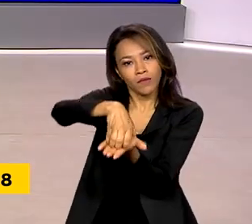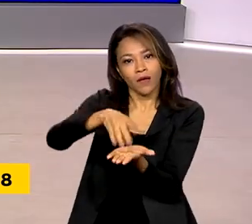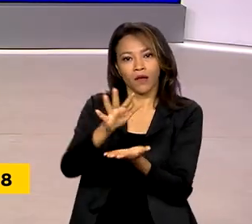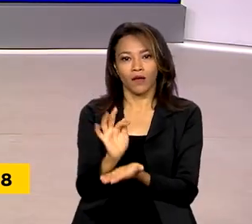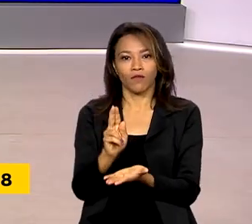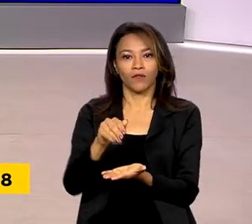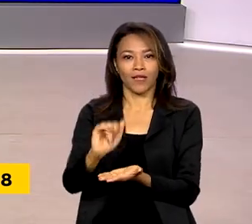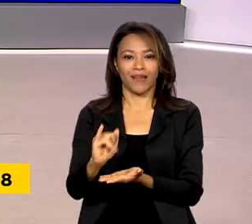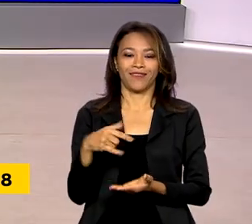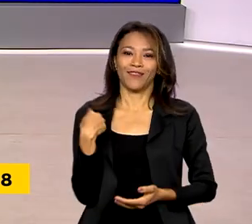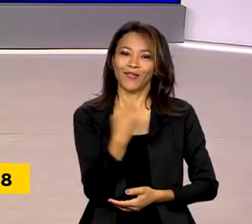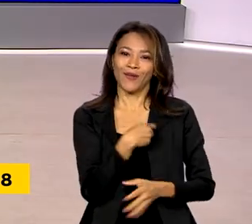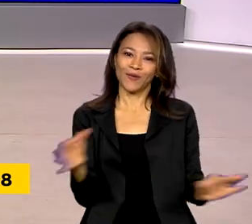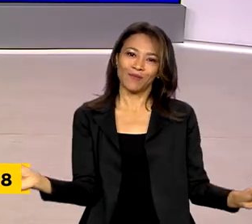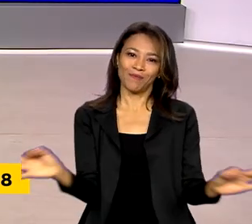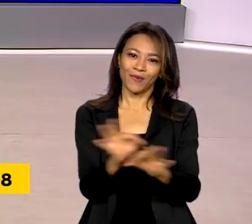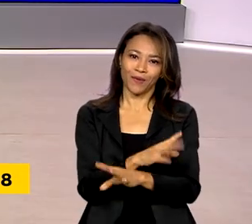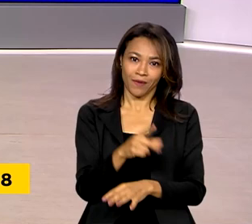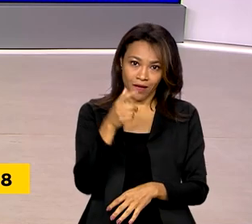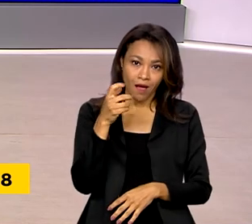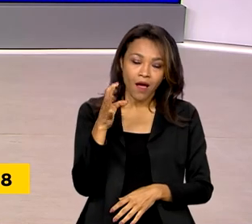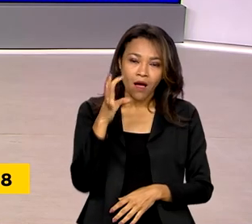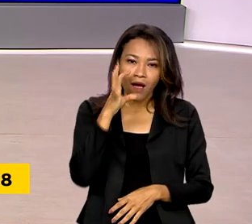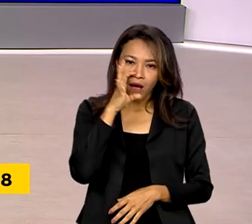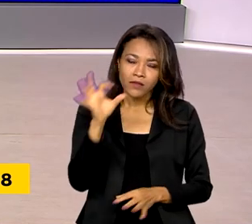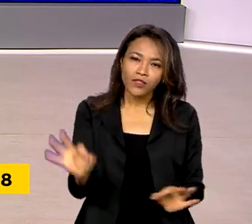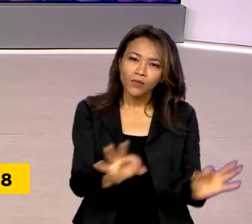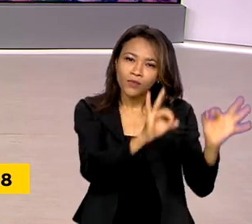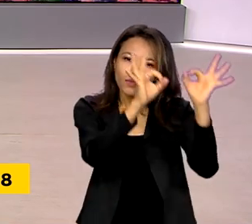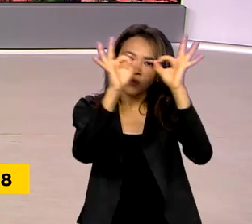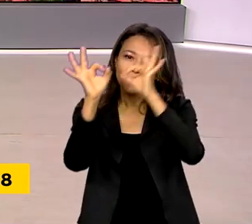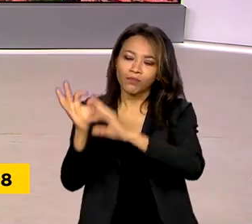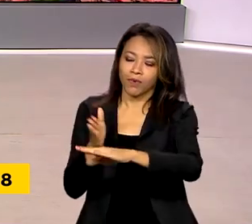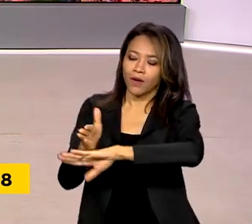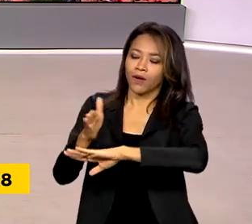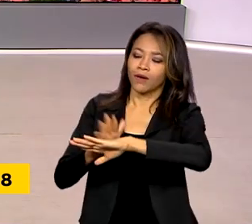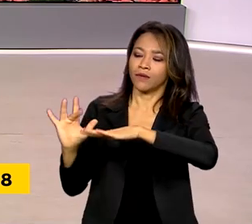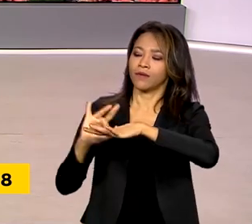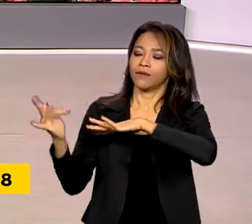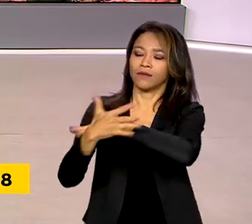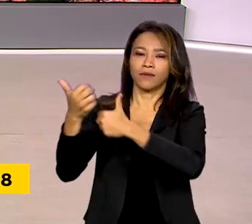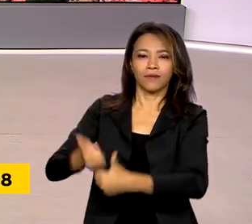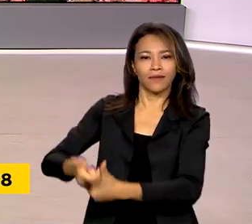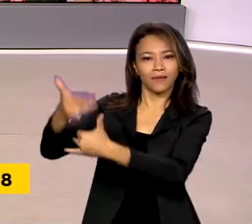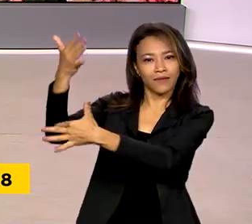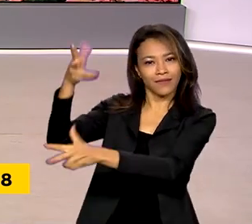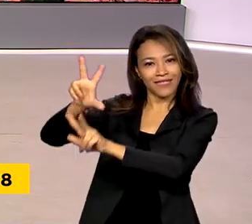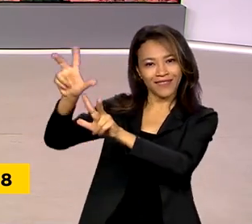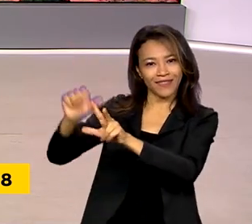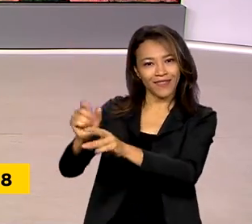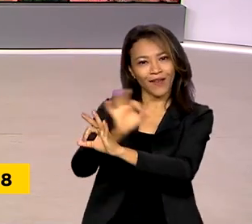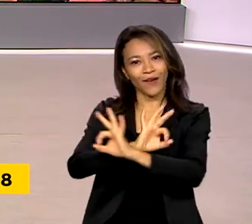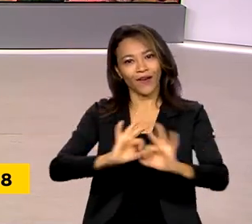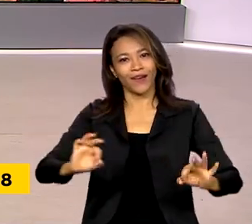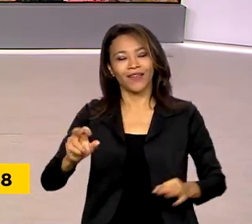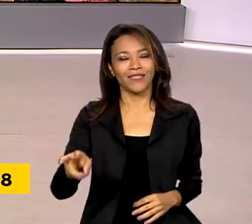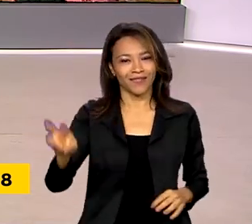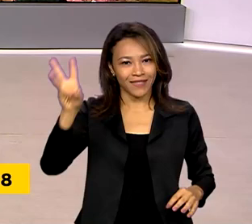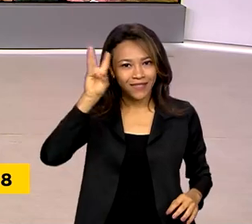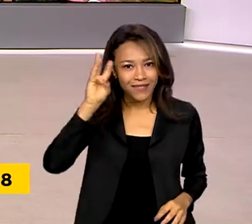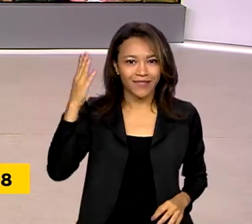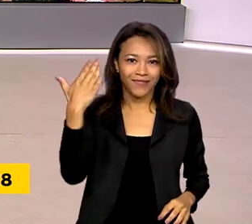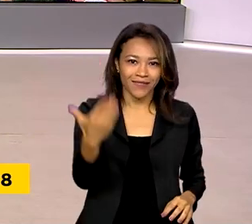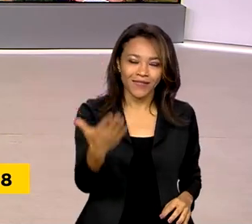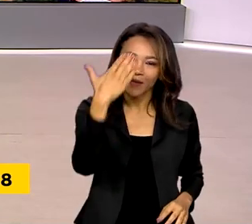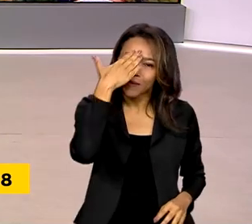e a gente fica por aqui para rever as reportagens Acesse as redes sociais da TV Brasil uma ótima terça-feira para você